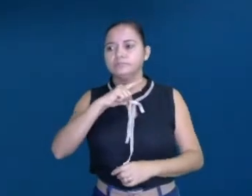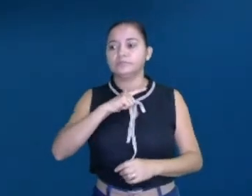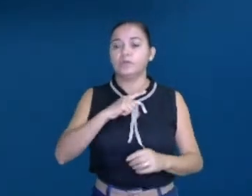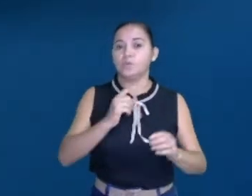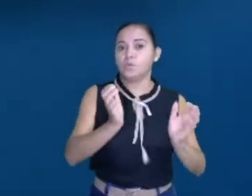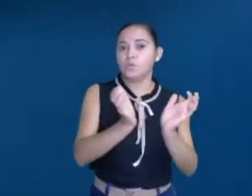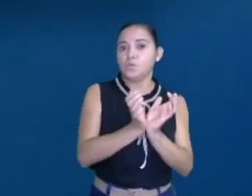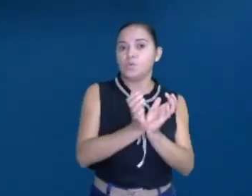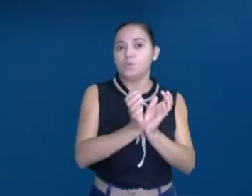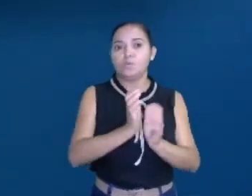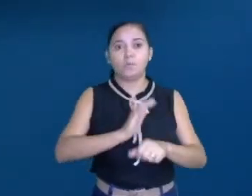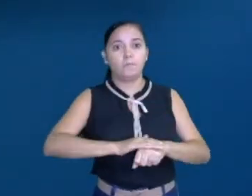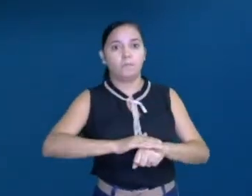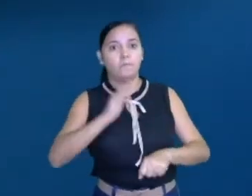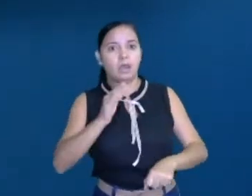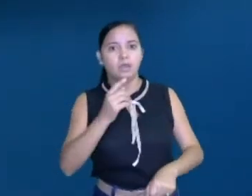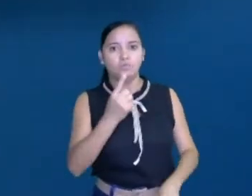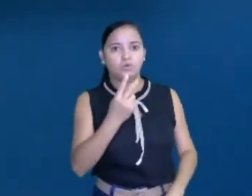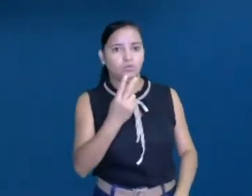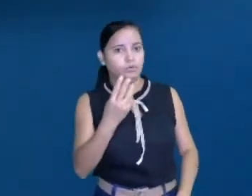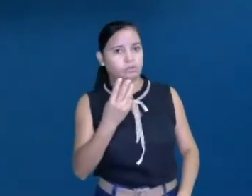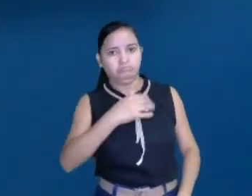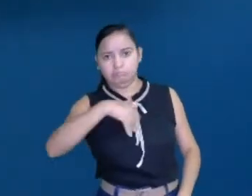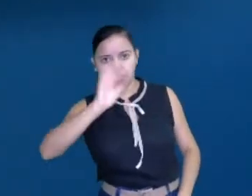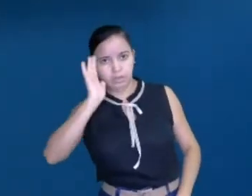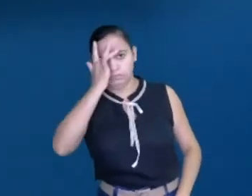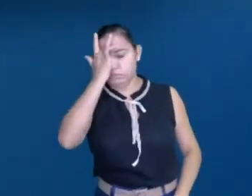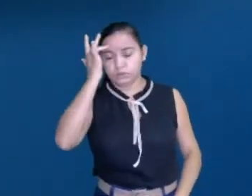um grupo tem que ter mais de duas pessoas,